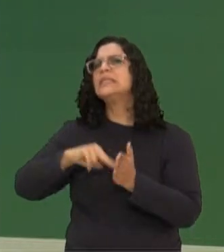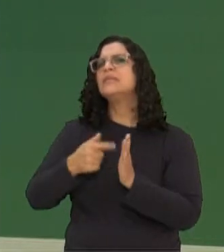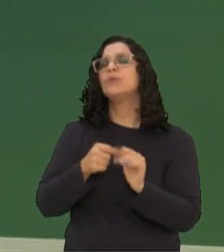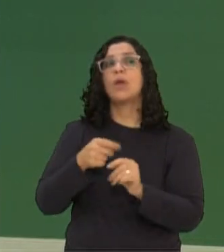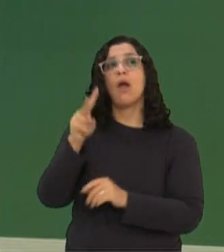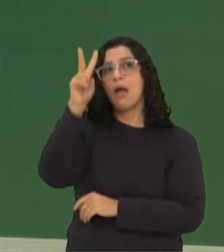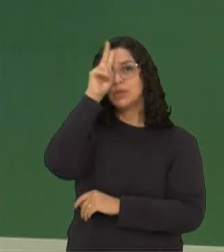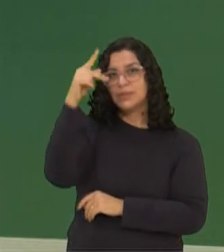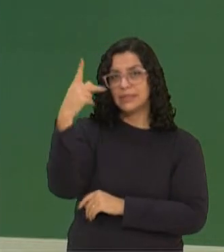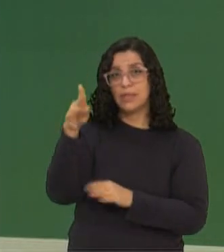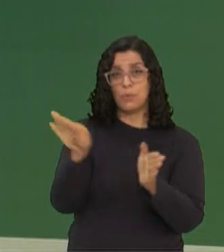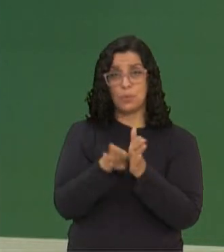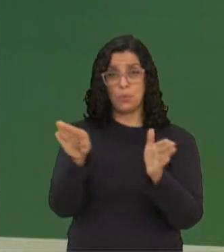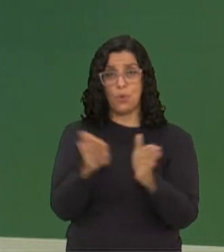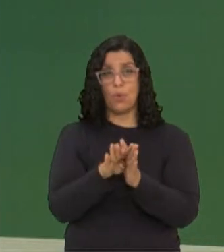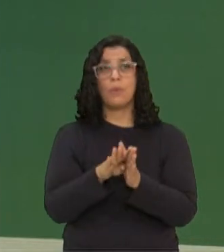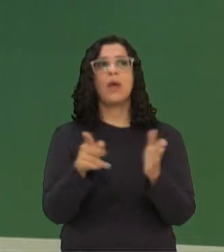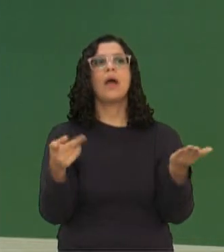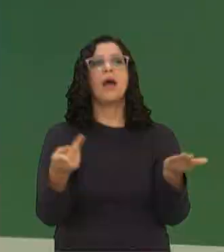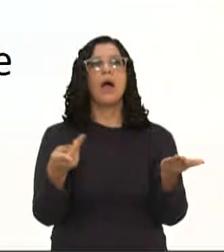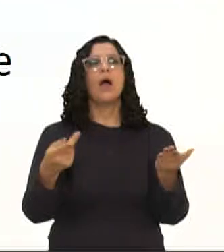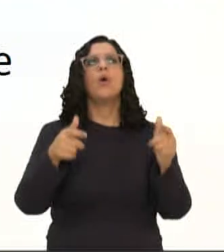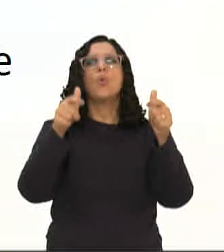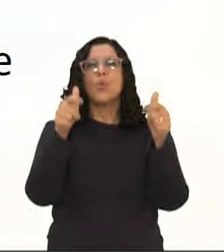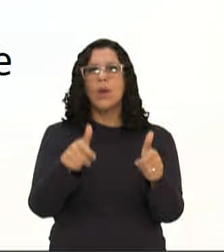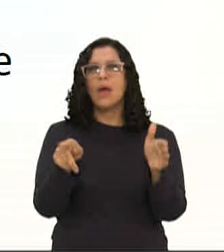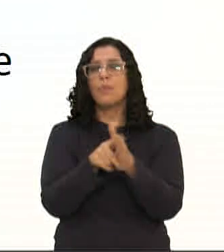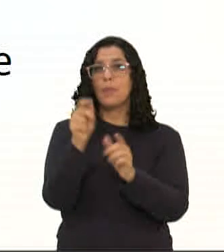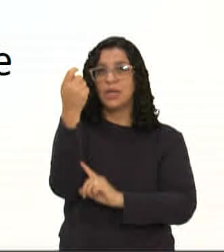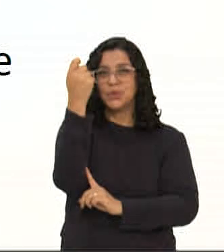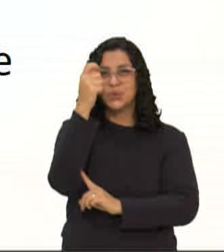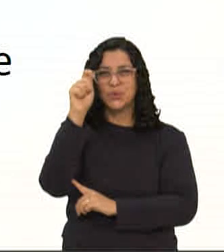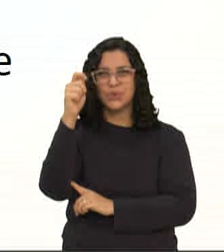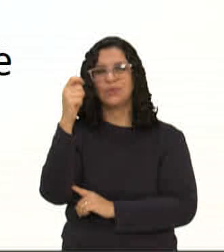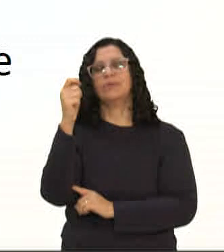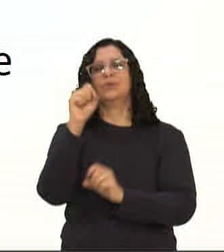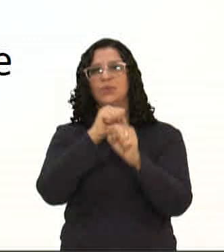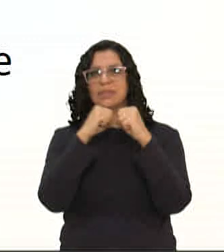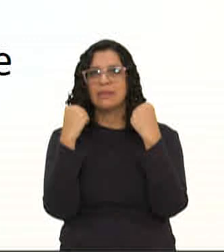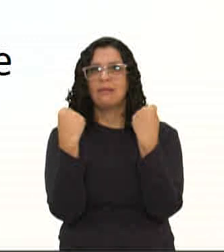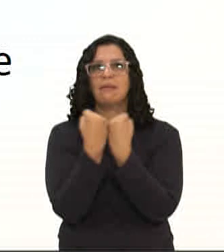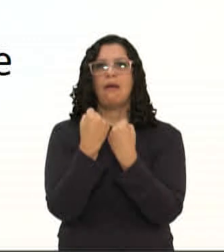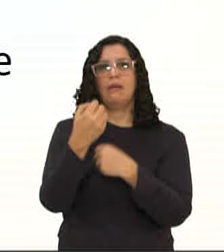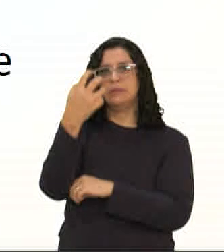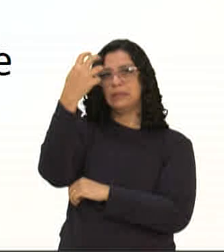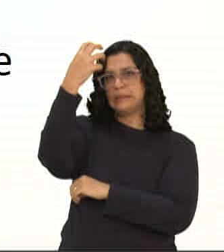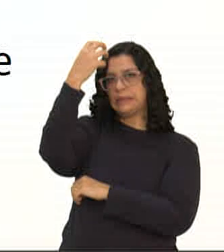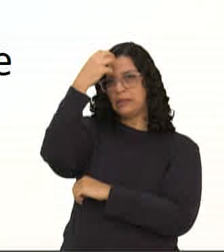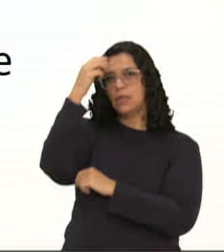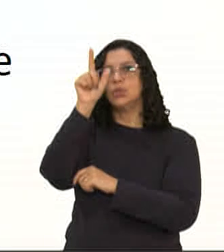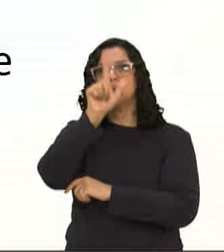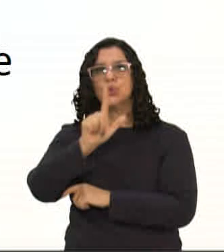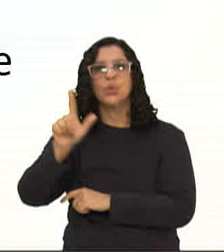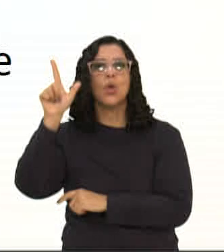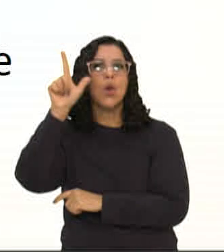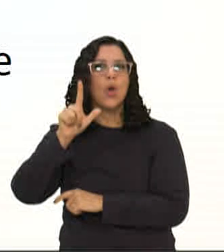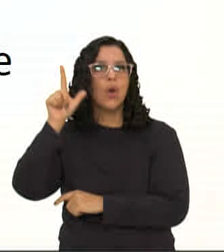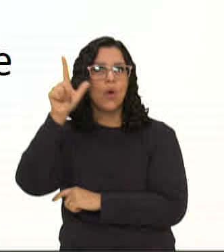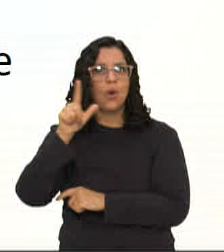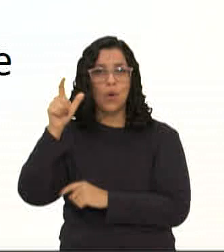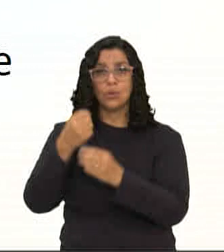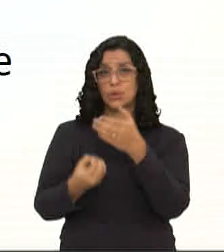história deles. A Royal Society of London, ou a Sociedade Real de Londres para a Melhoria do Conhecimento Natural, foi fundada